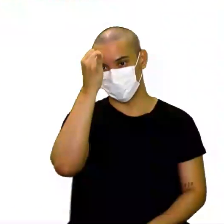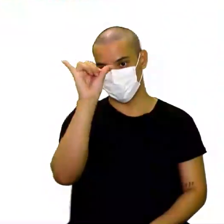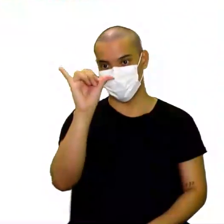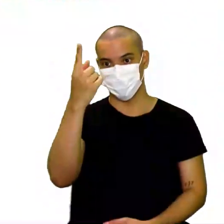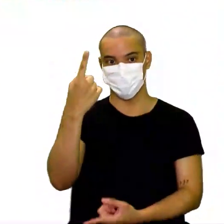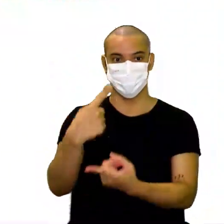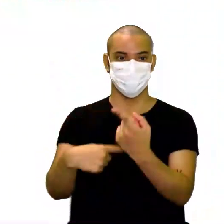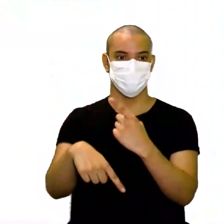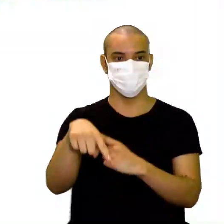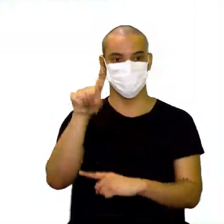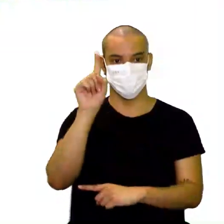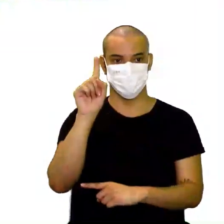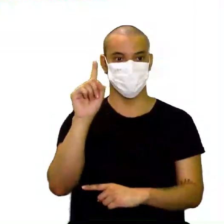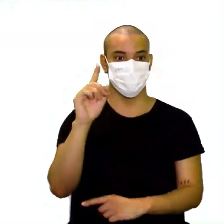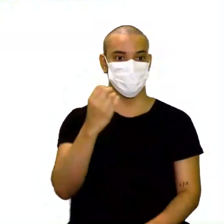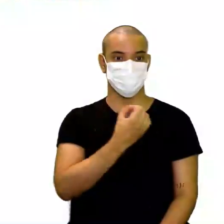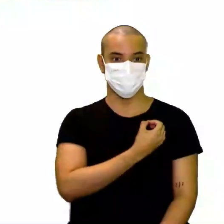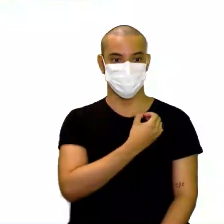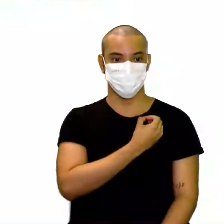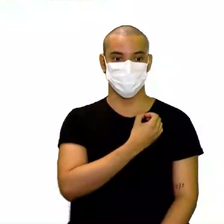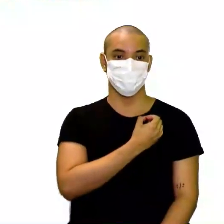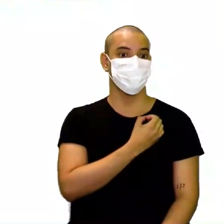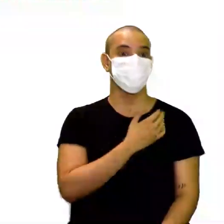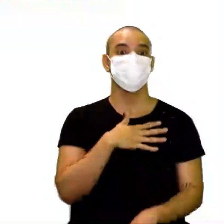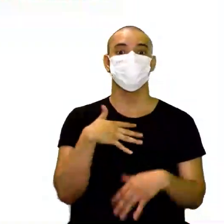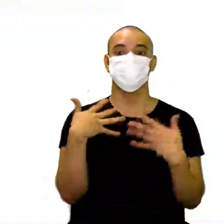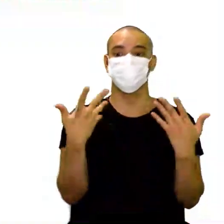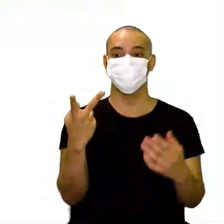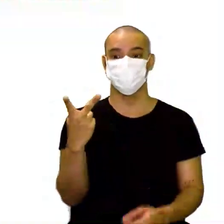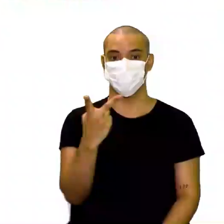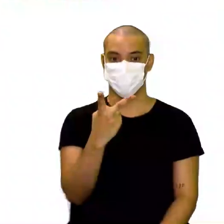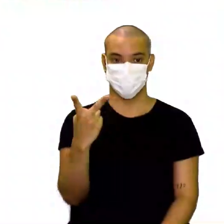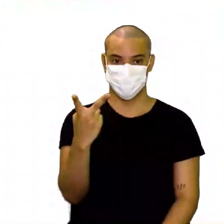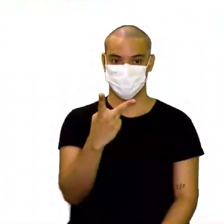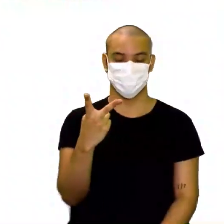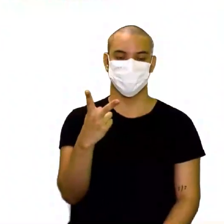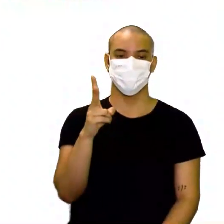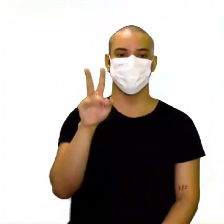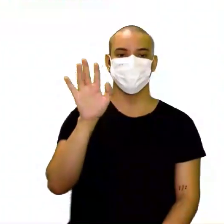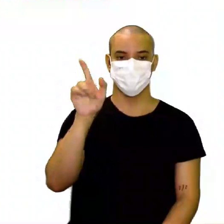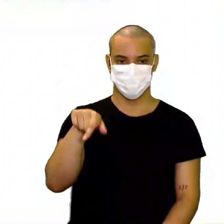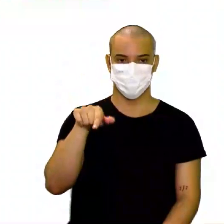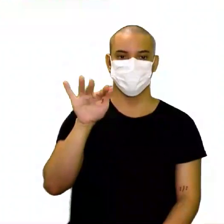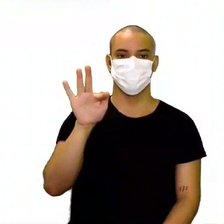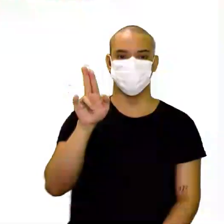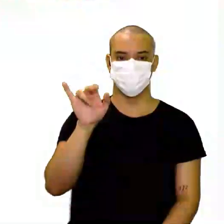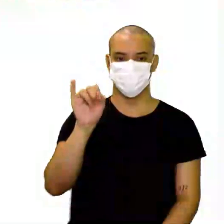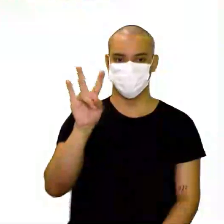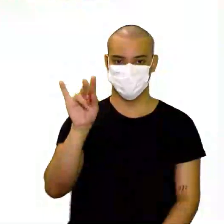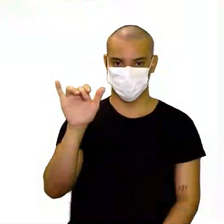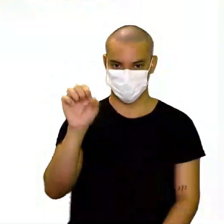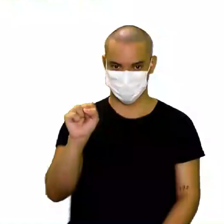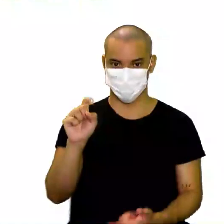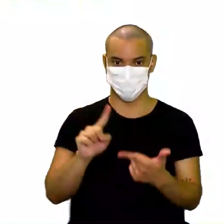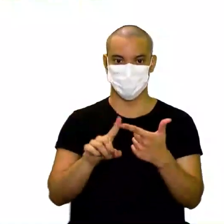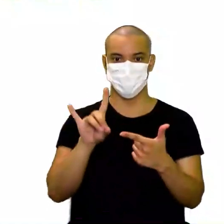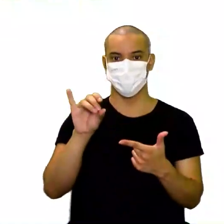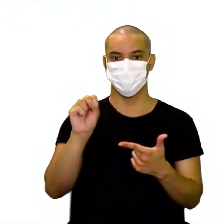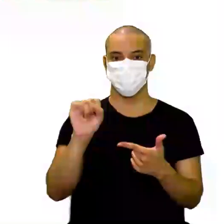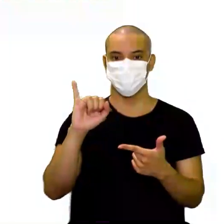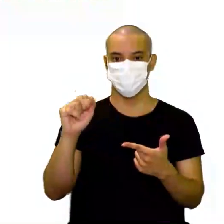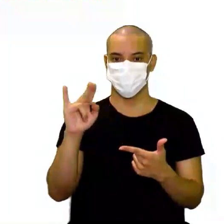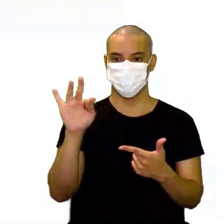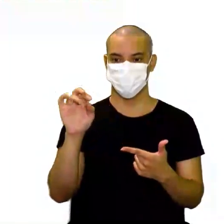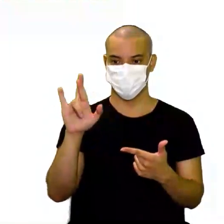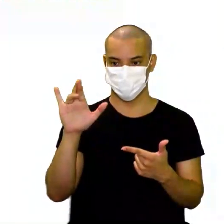um valor crítico. Quais são esses 2 aqui? Olha só, os fusíveis e os